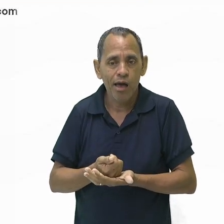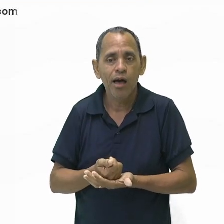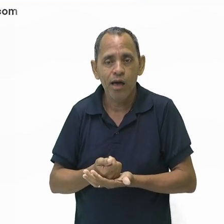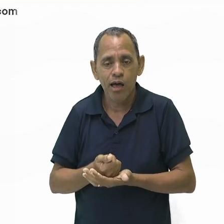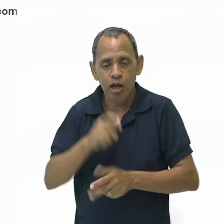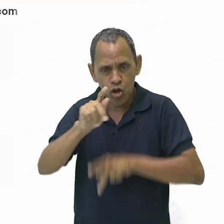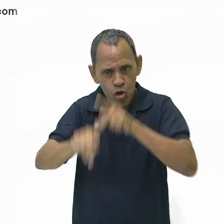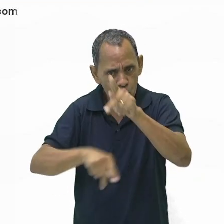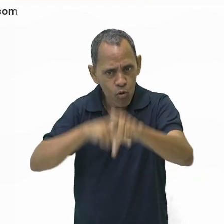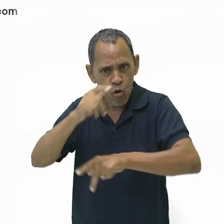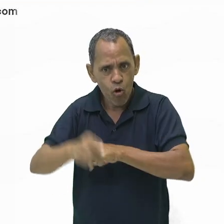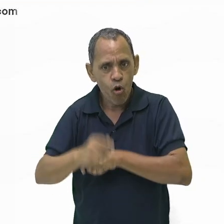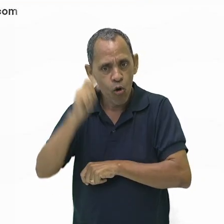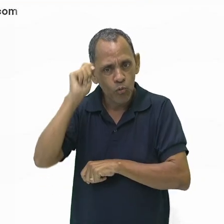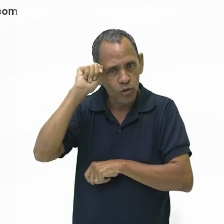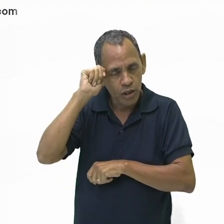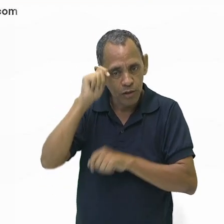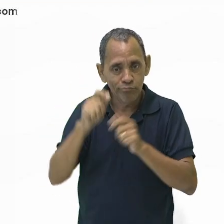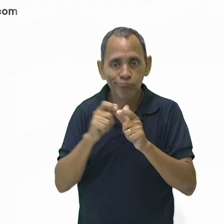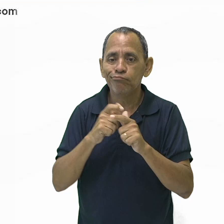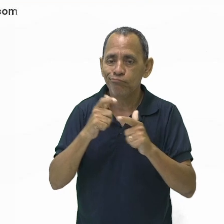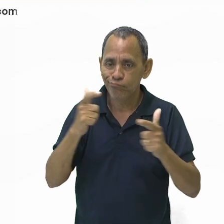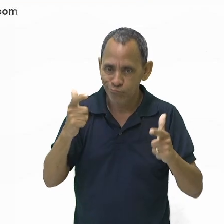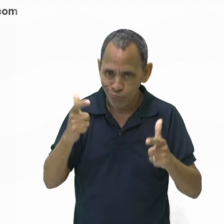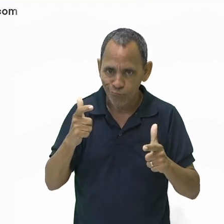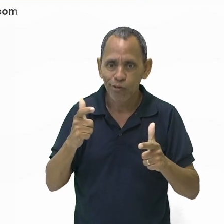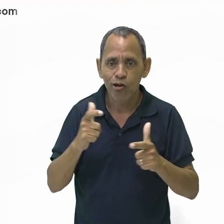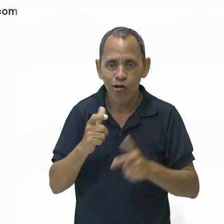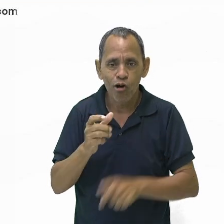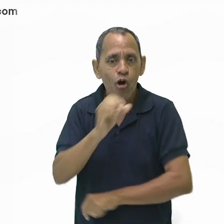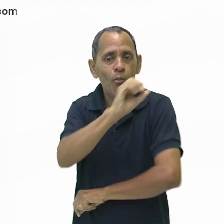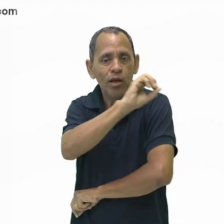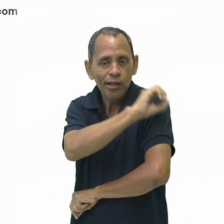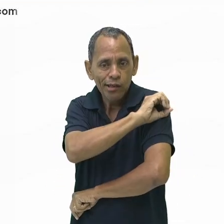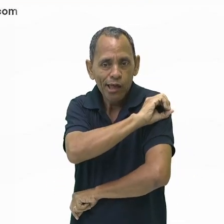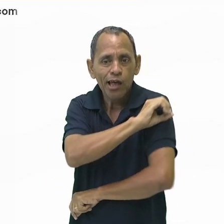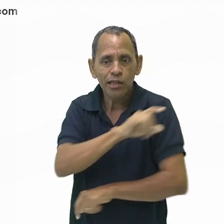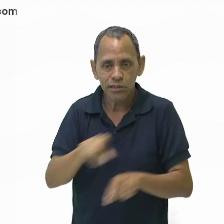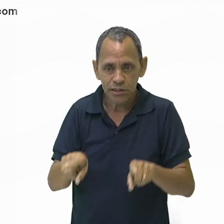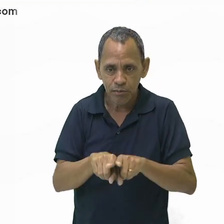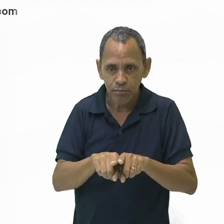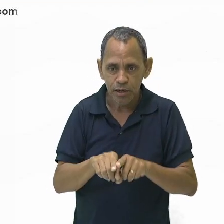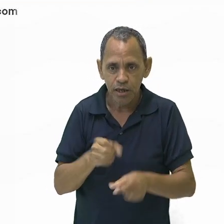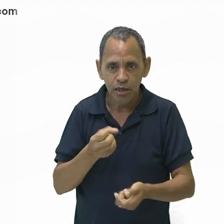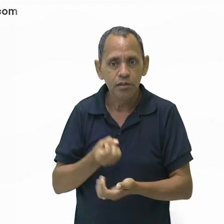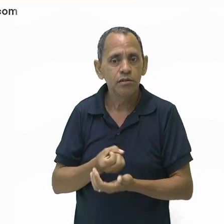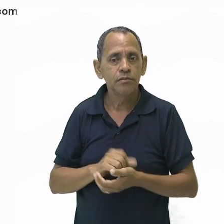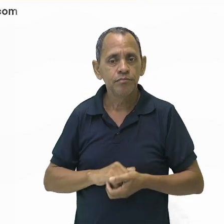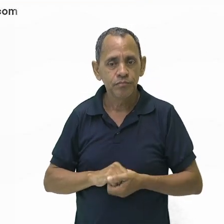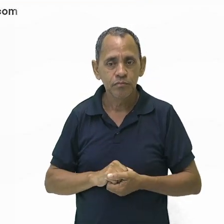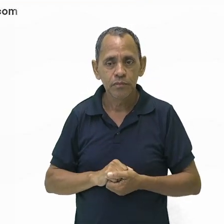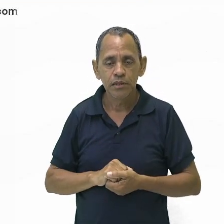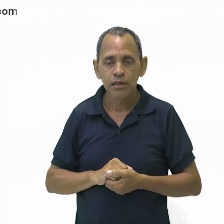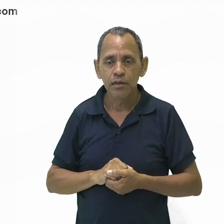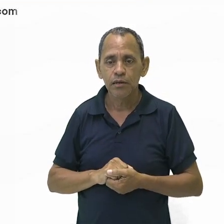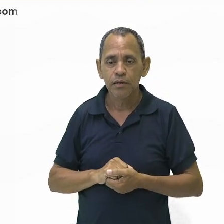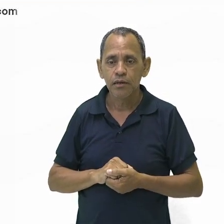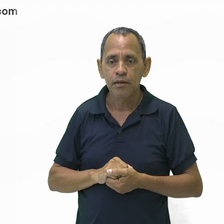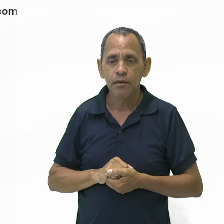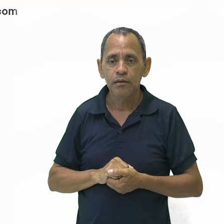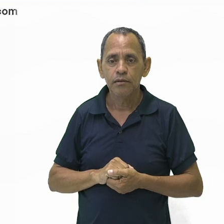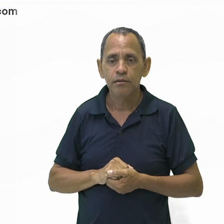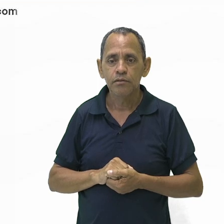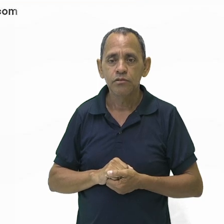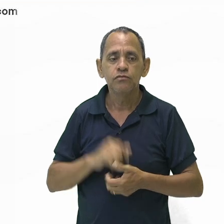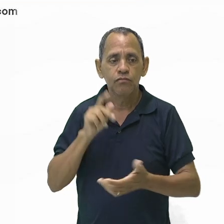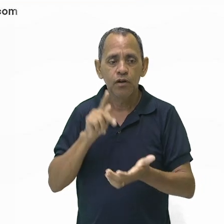ainda é bem maior, de pessoas analfabetas, pessoas com baixa escolaridade. Ela é praticamente o dobro da população de brancos, né? E isso